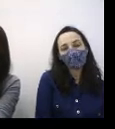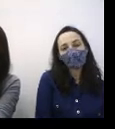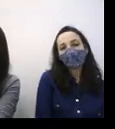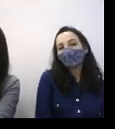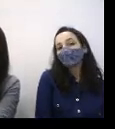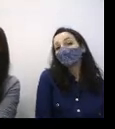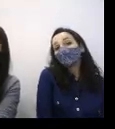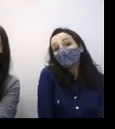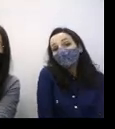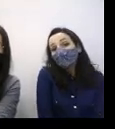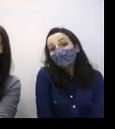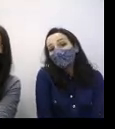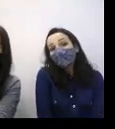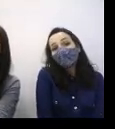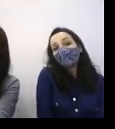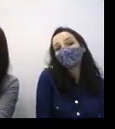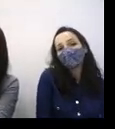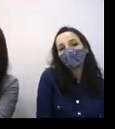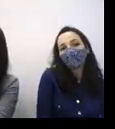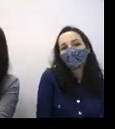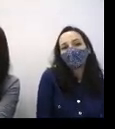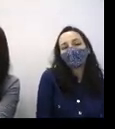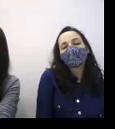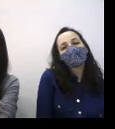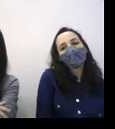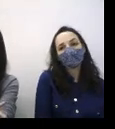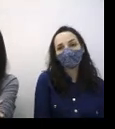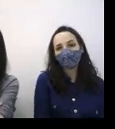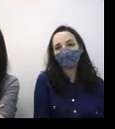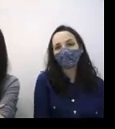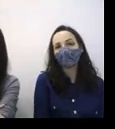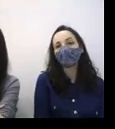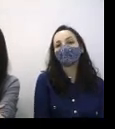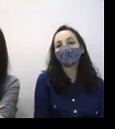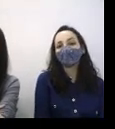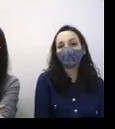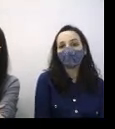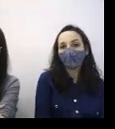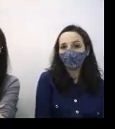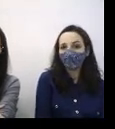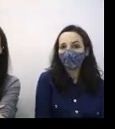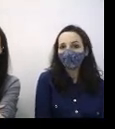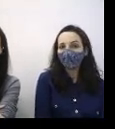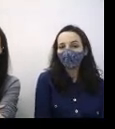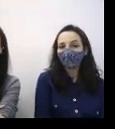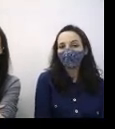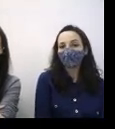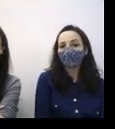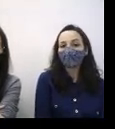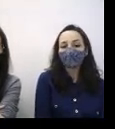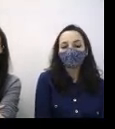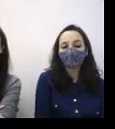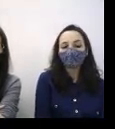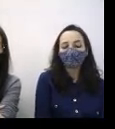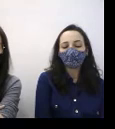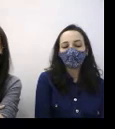Finalizando, o vento é o mesmo, mas a sua resposta é diferente em cada folha. Então, acho que